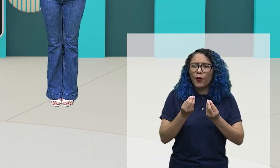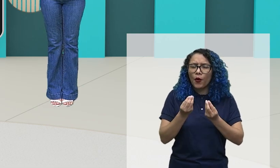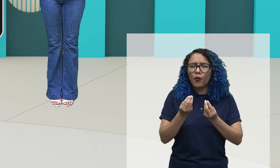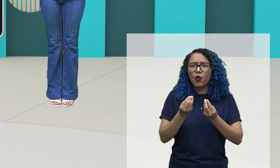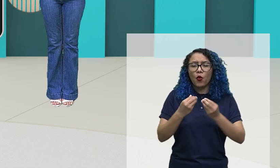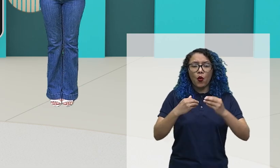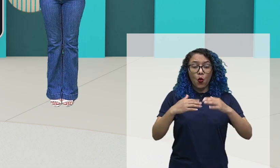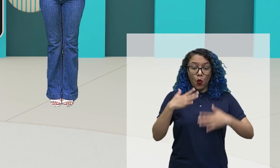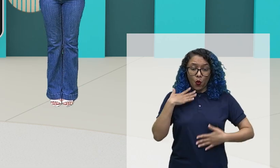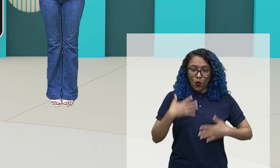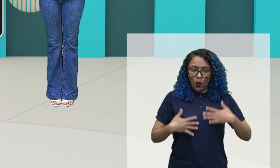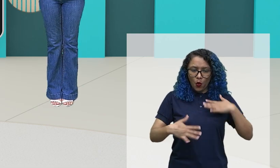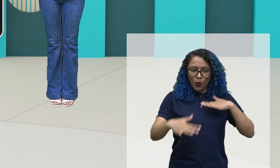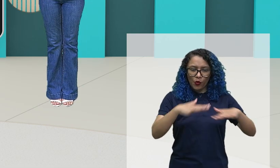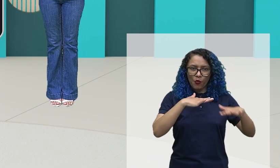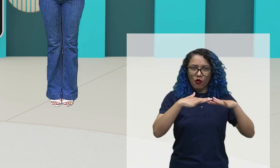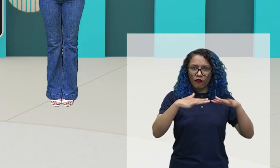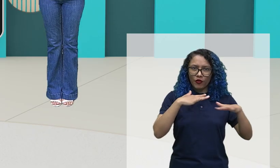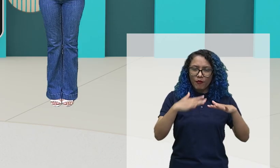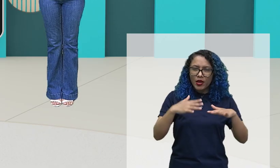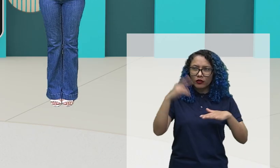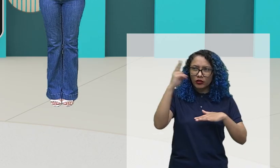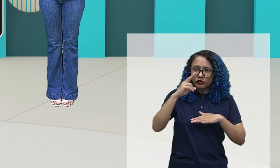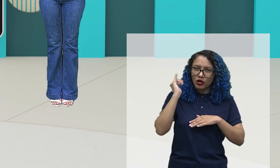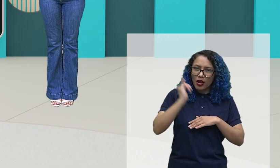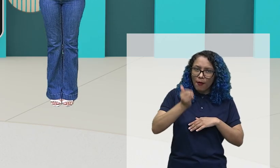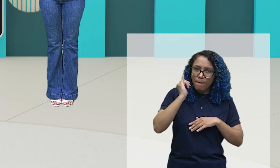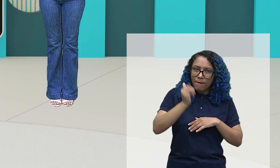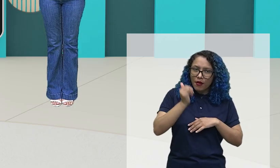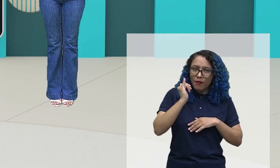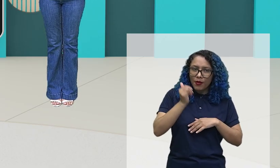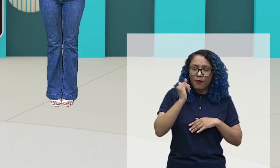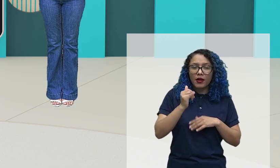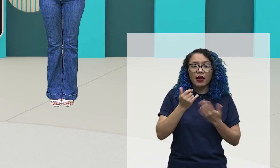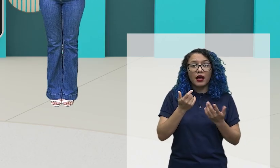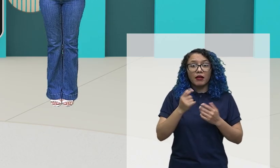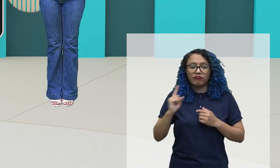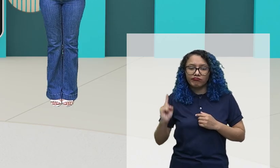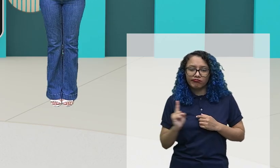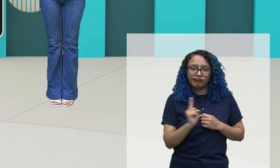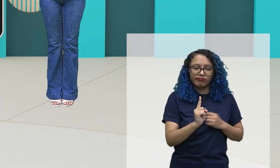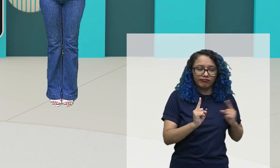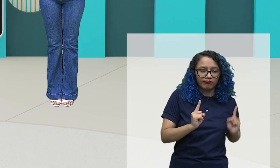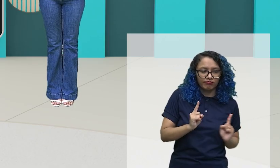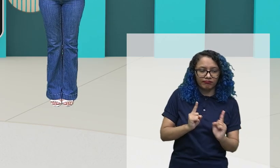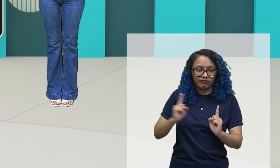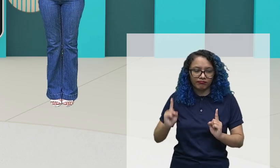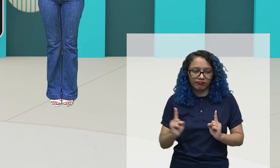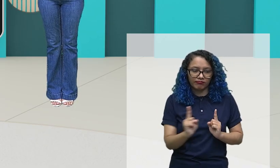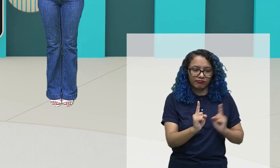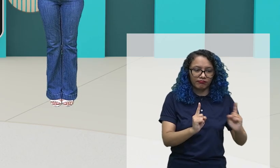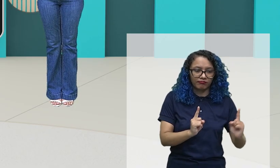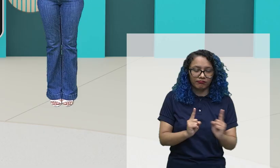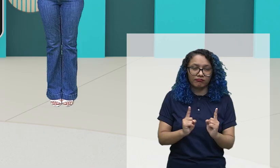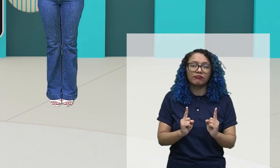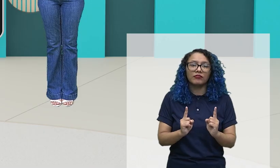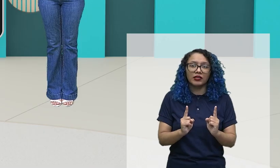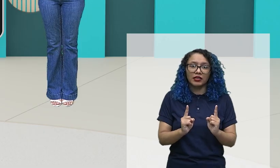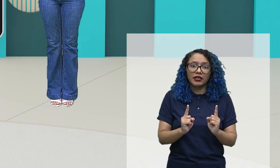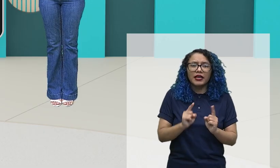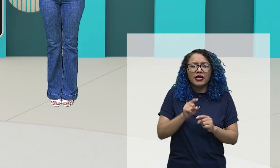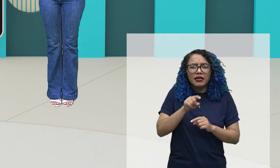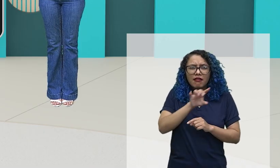movimento? Ali tem a representação também dos personagens que vão aparecendo, mas a gente também